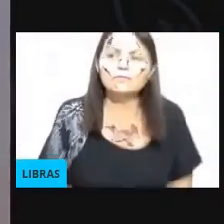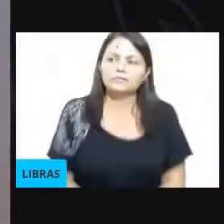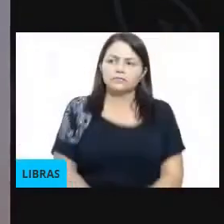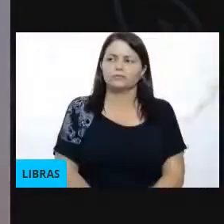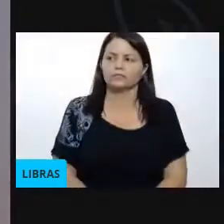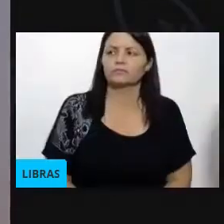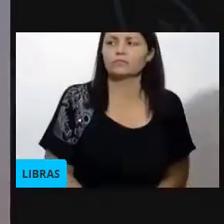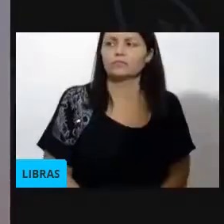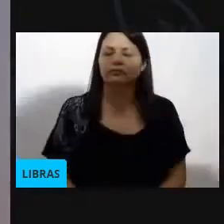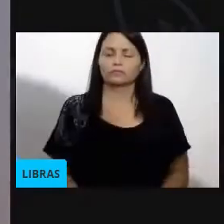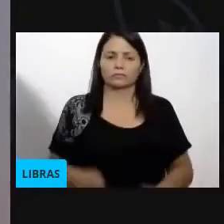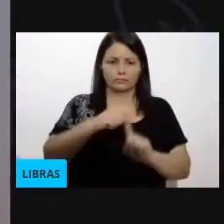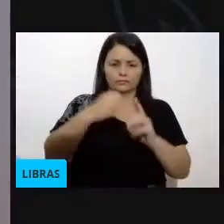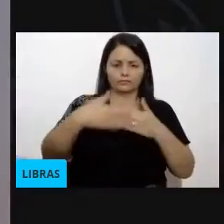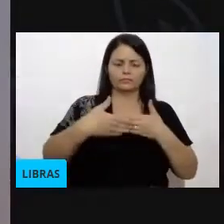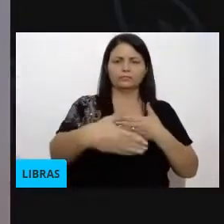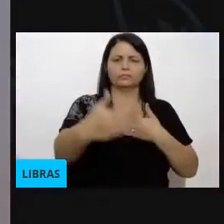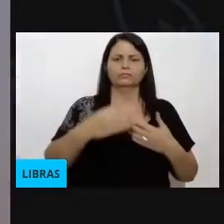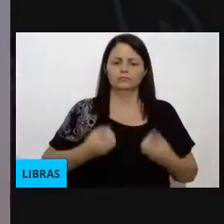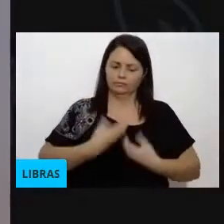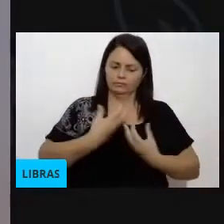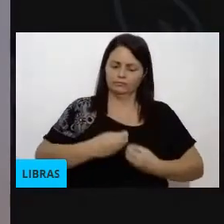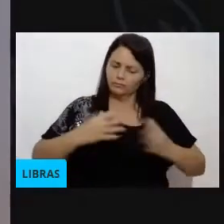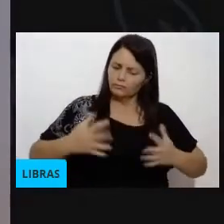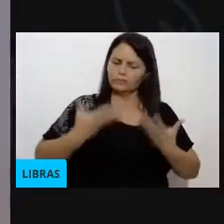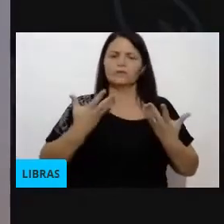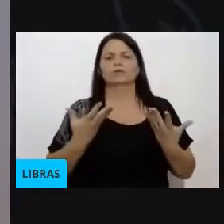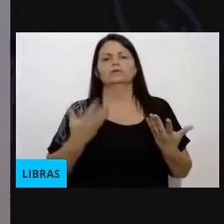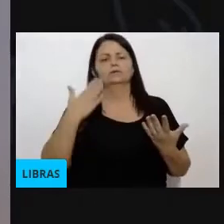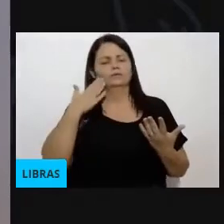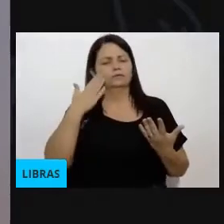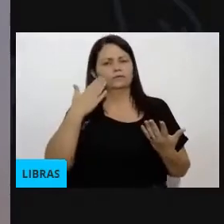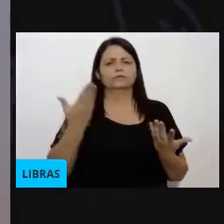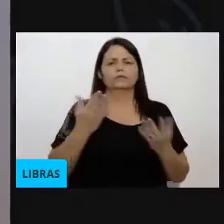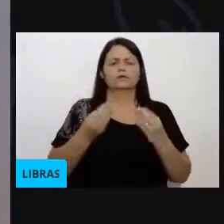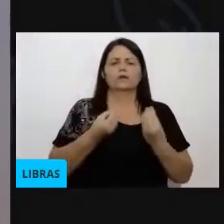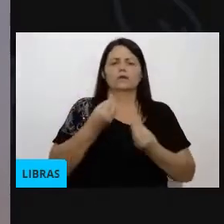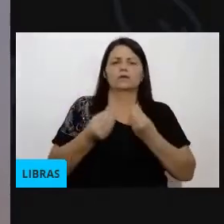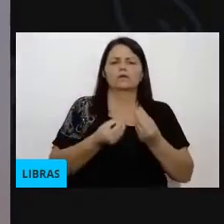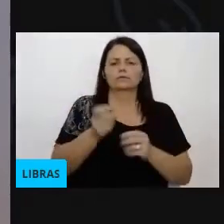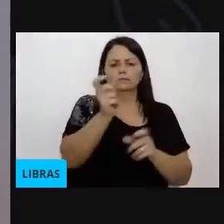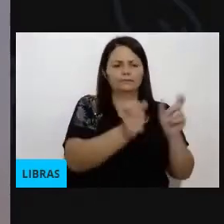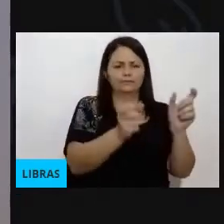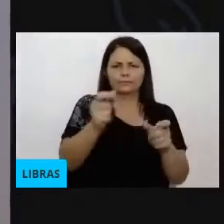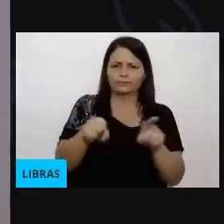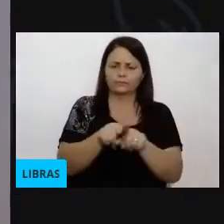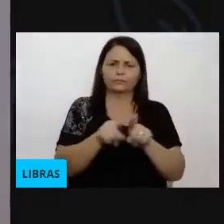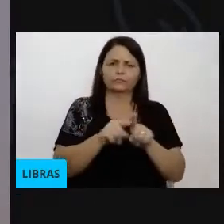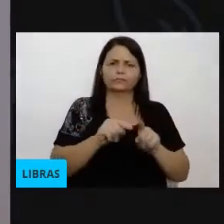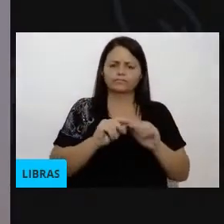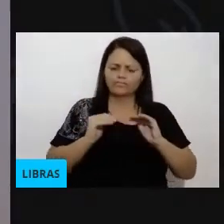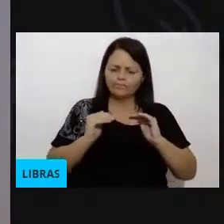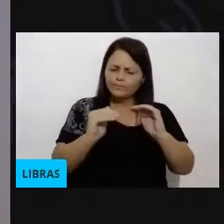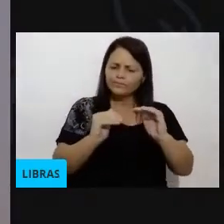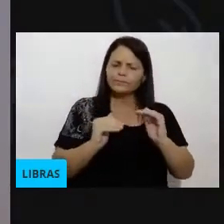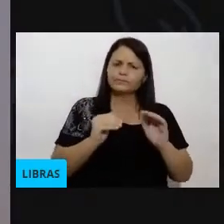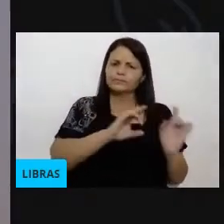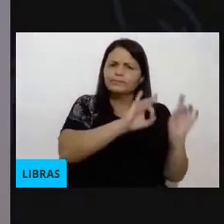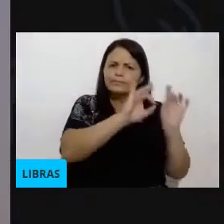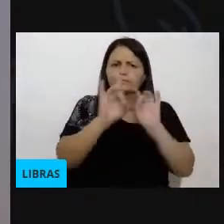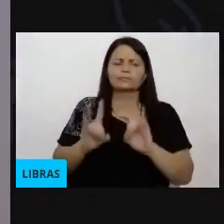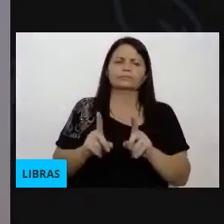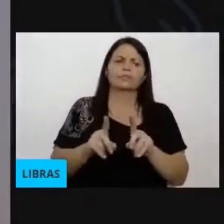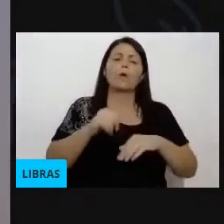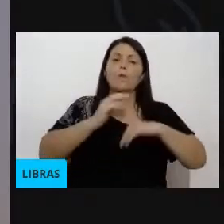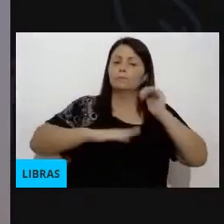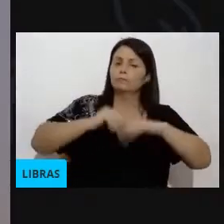que ser estimulado, eu sei, mas eles são, se você criar todo esse padrão de rotina, né? Os